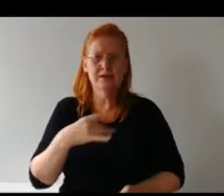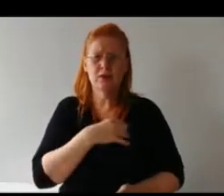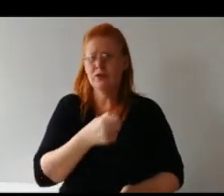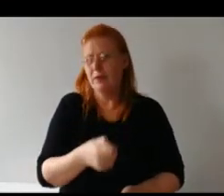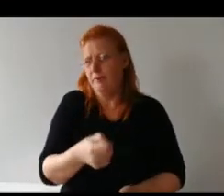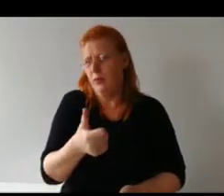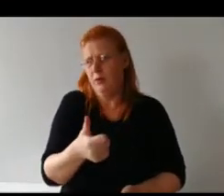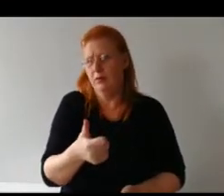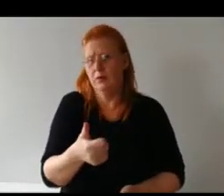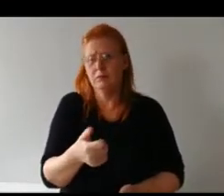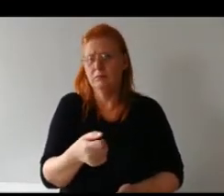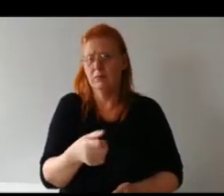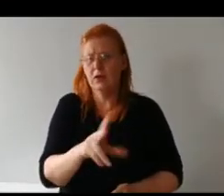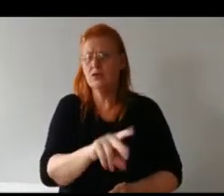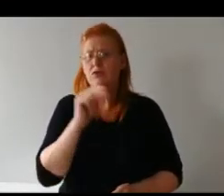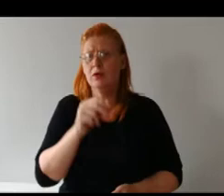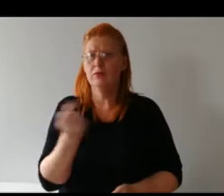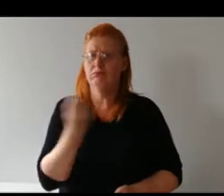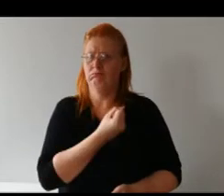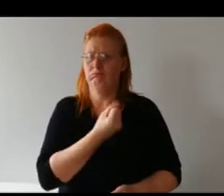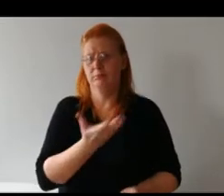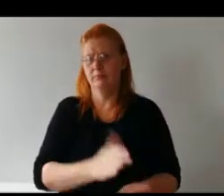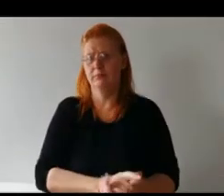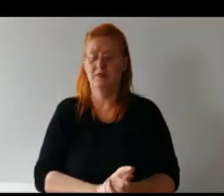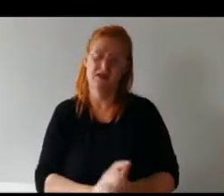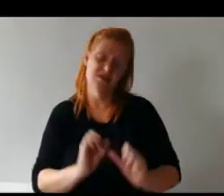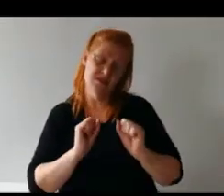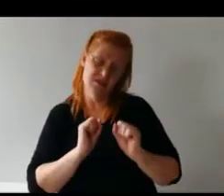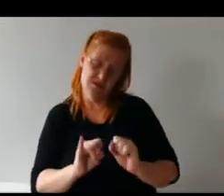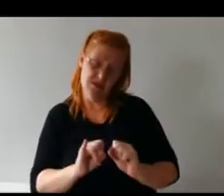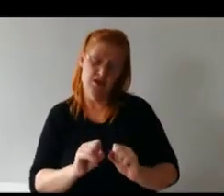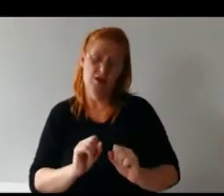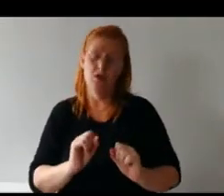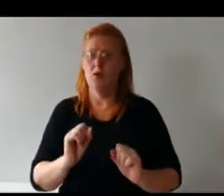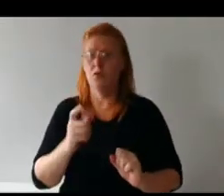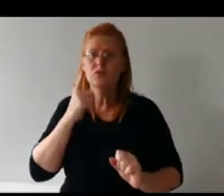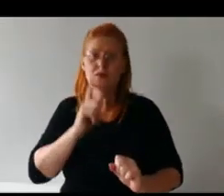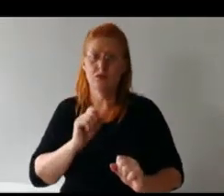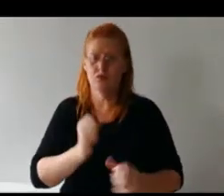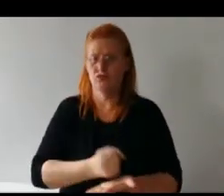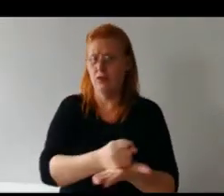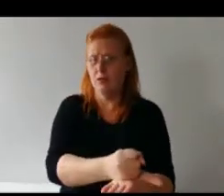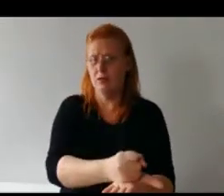lhe permitia. Ele dizia que se ele não podia contribuir com a vida,